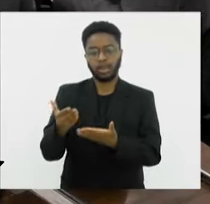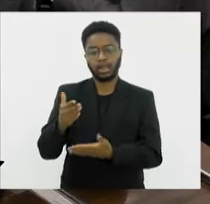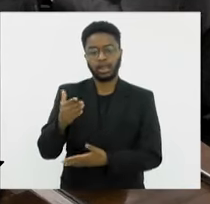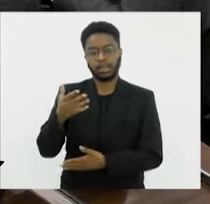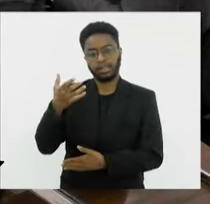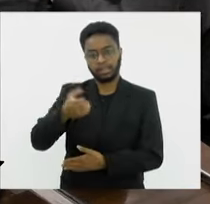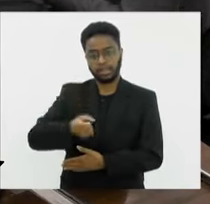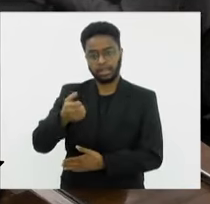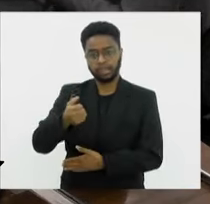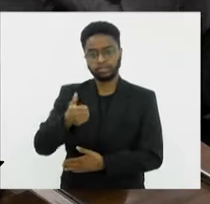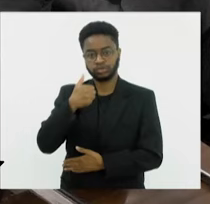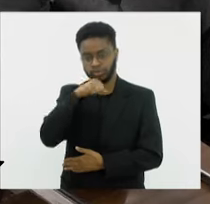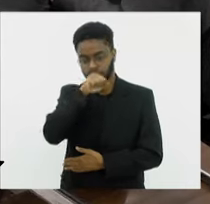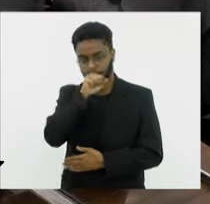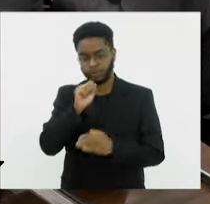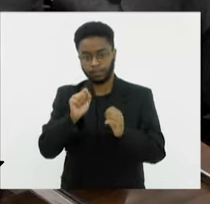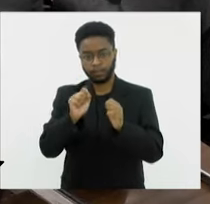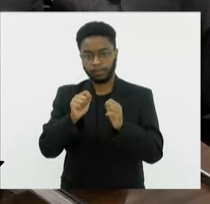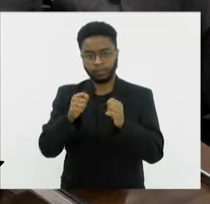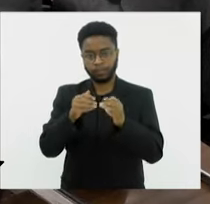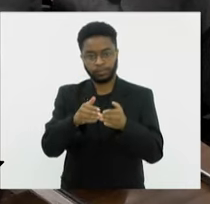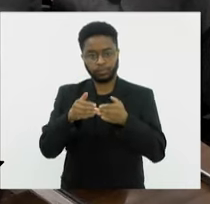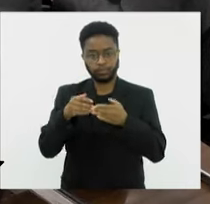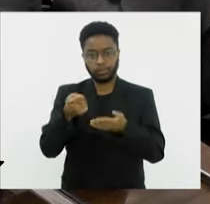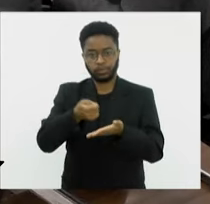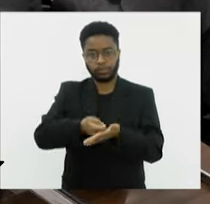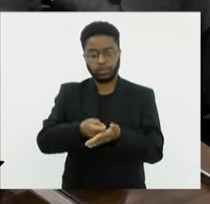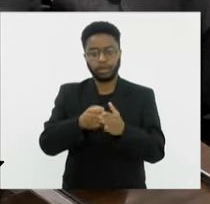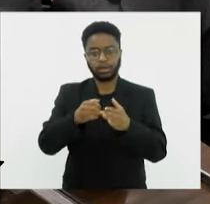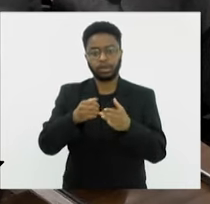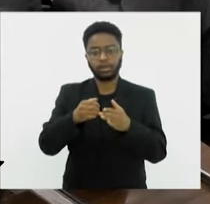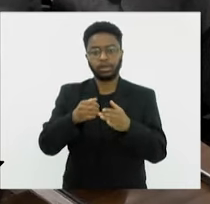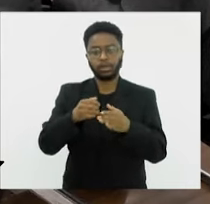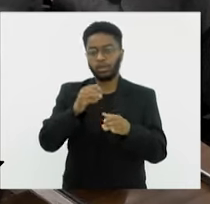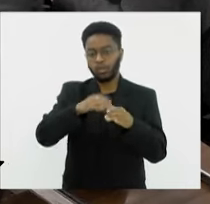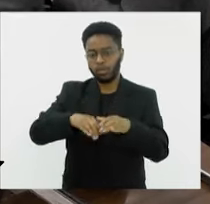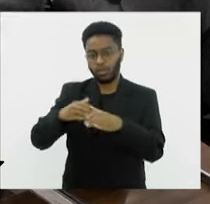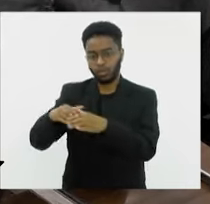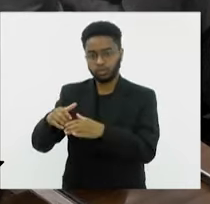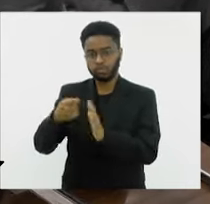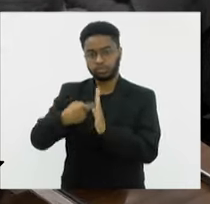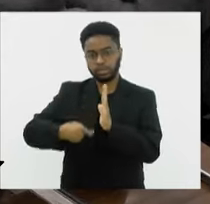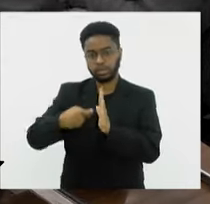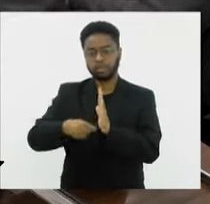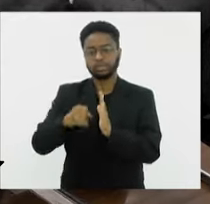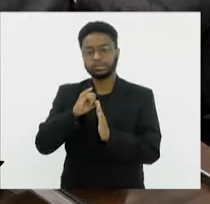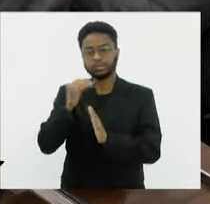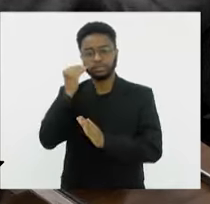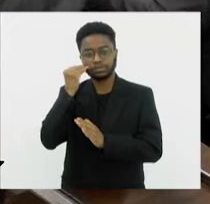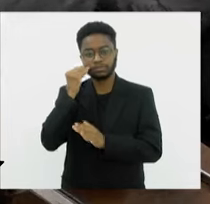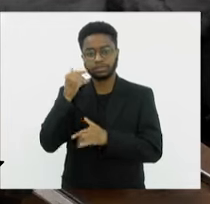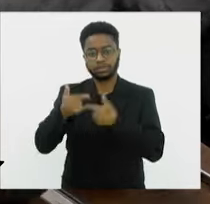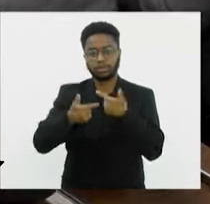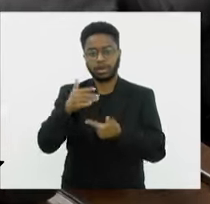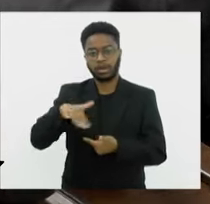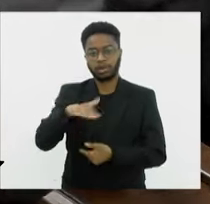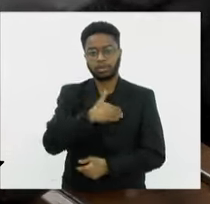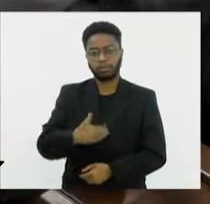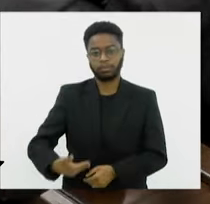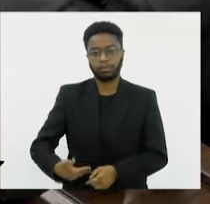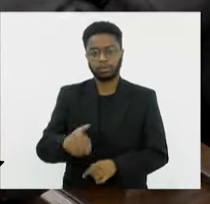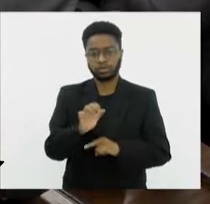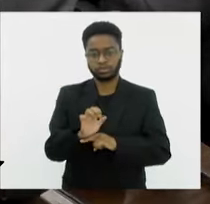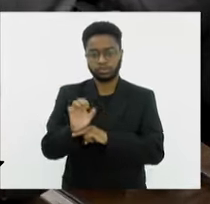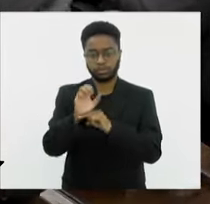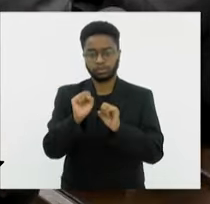de taxa de inscrição em concurso para provimento de cargo ou emprego na administração pública estadual.